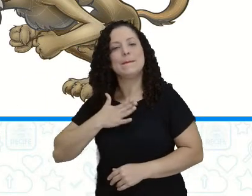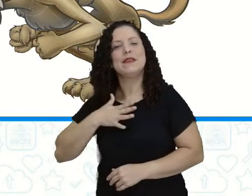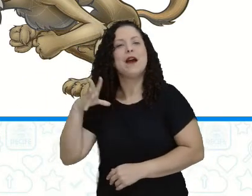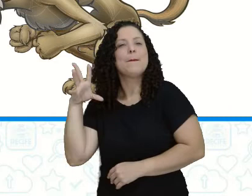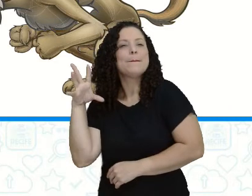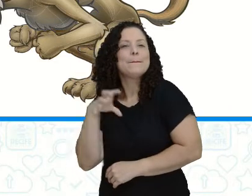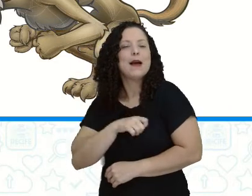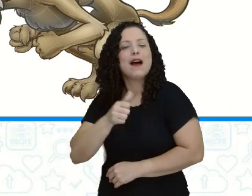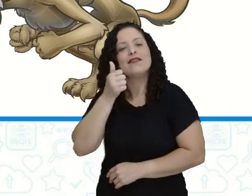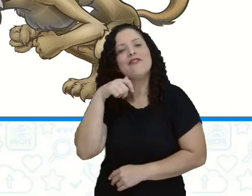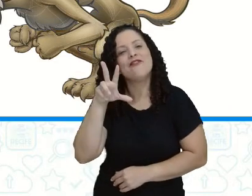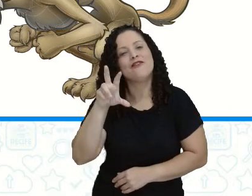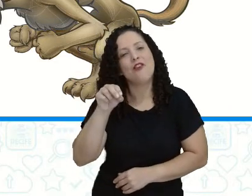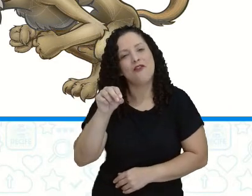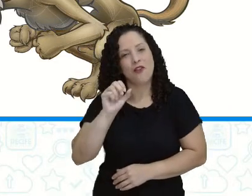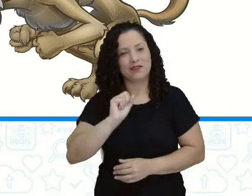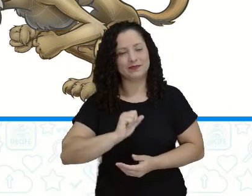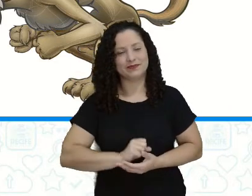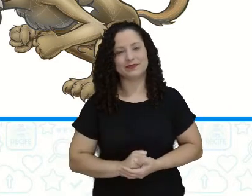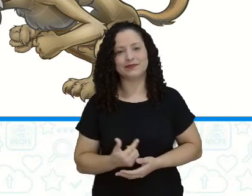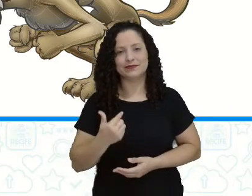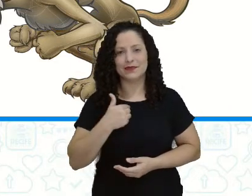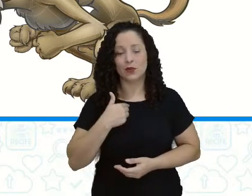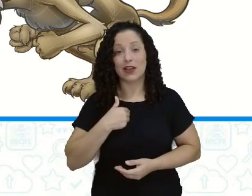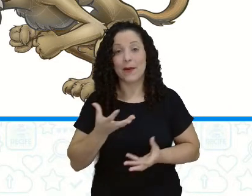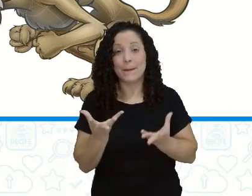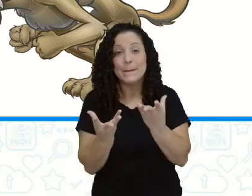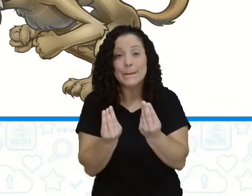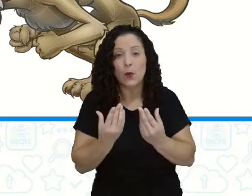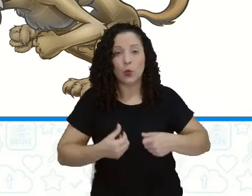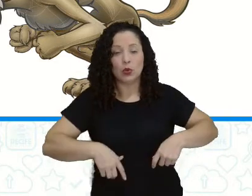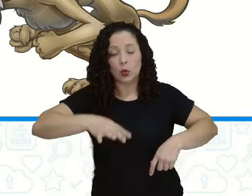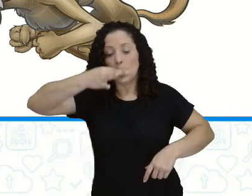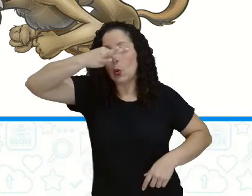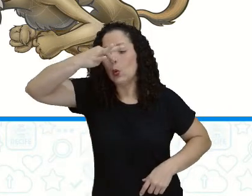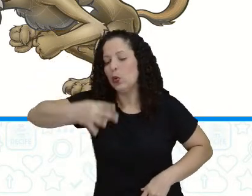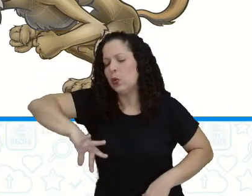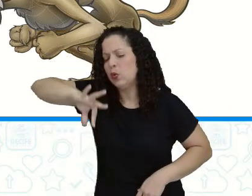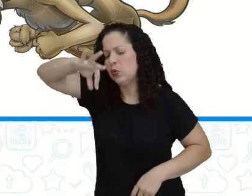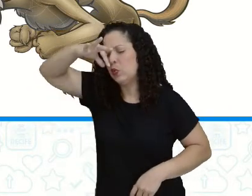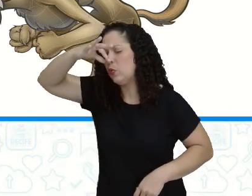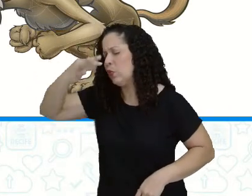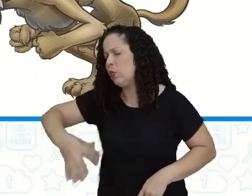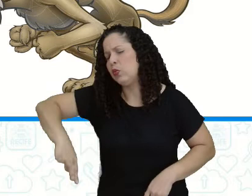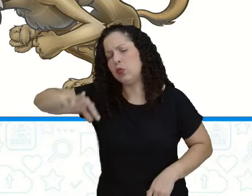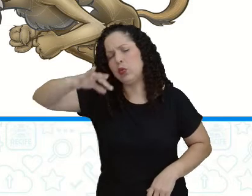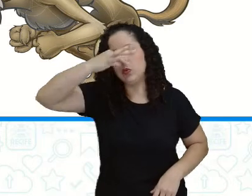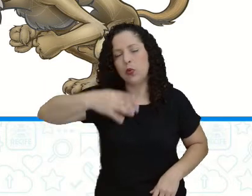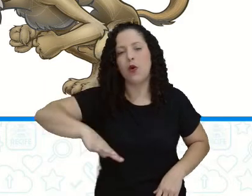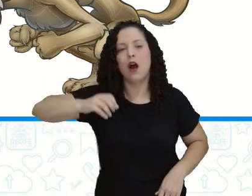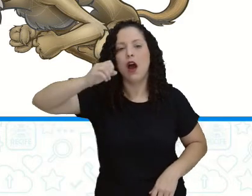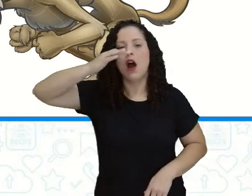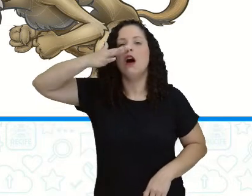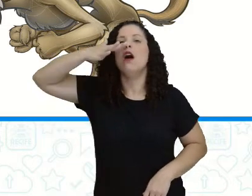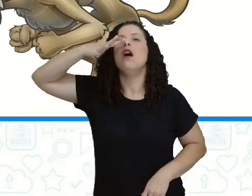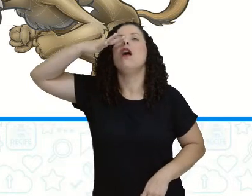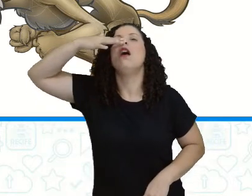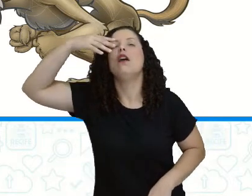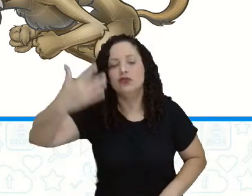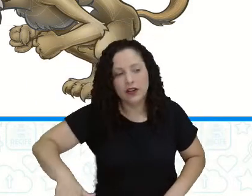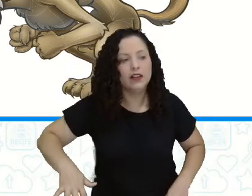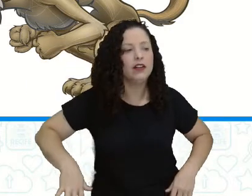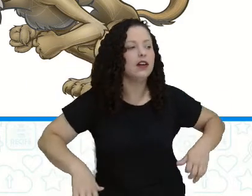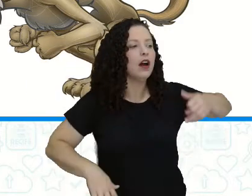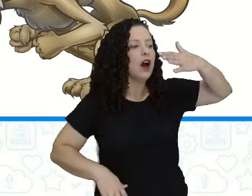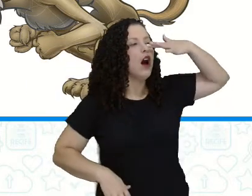amada vovozinha. Eu estava com um resfriado terrível, espirrando muito